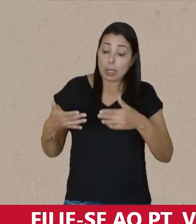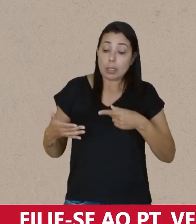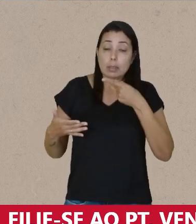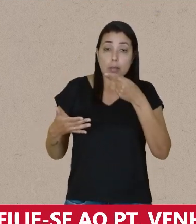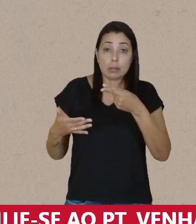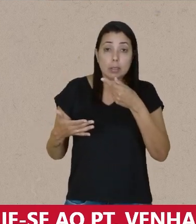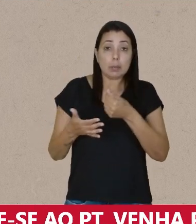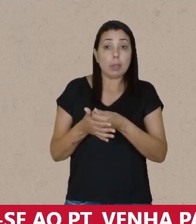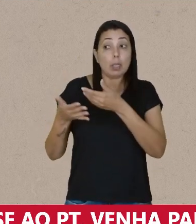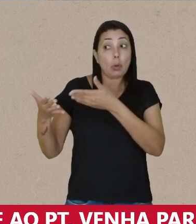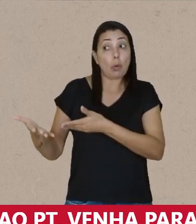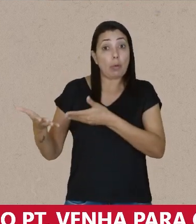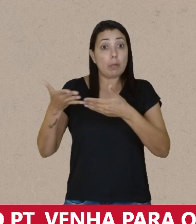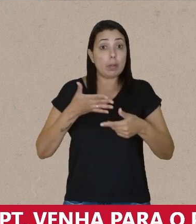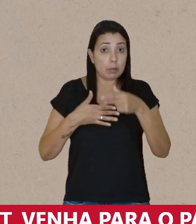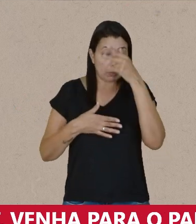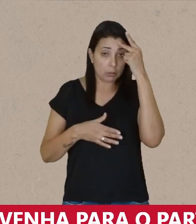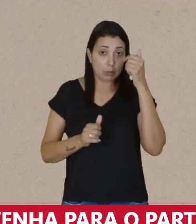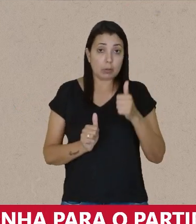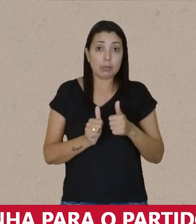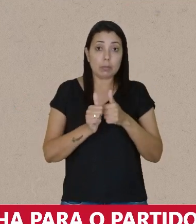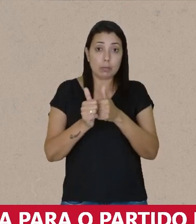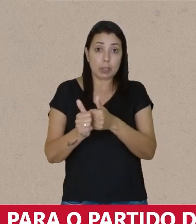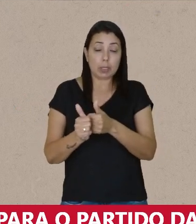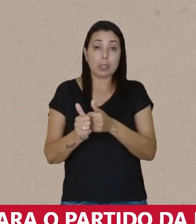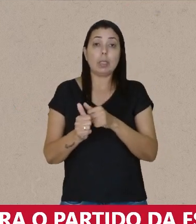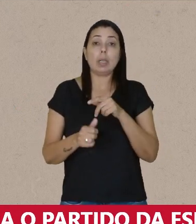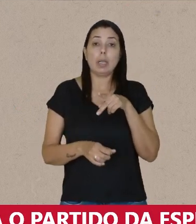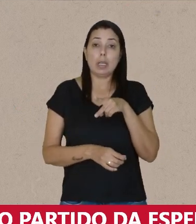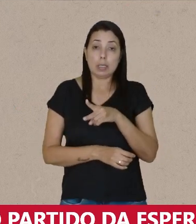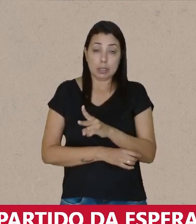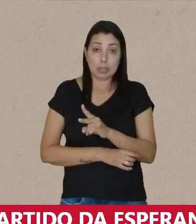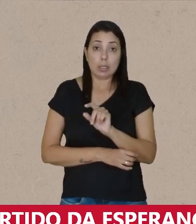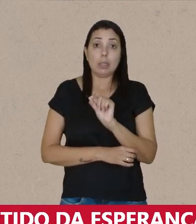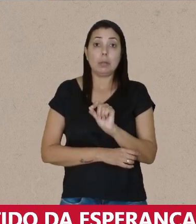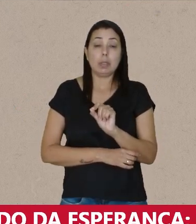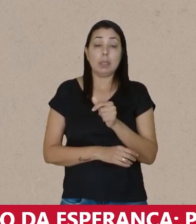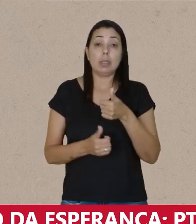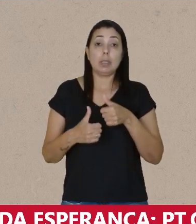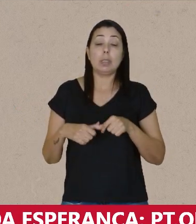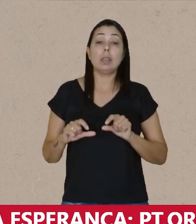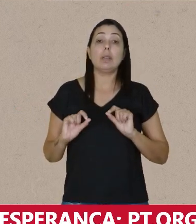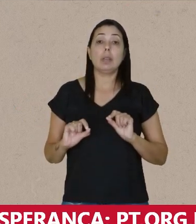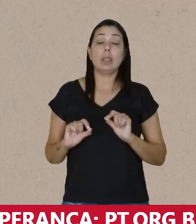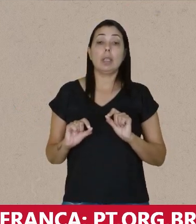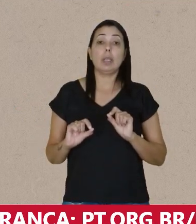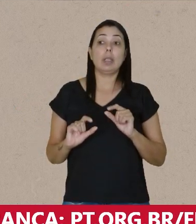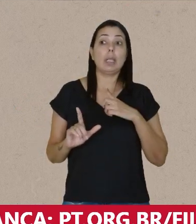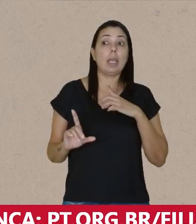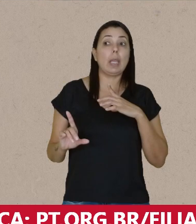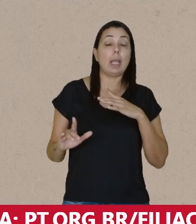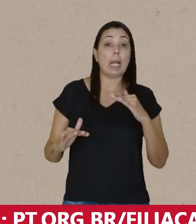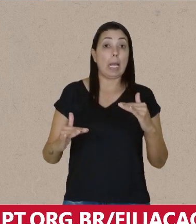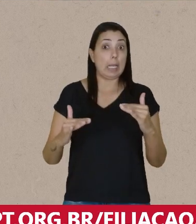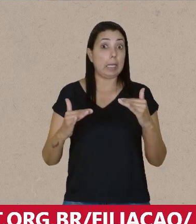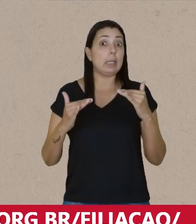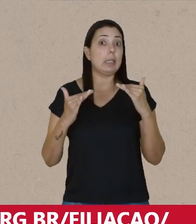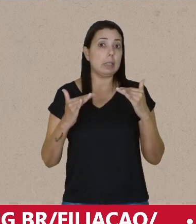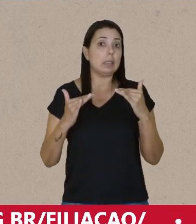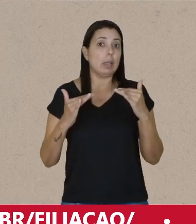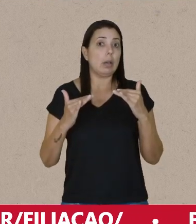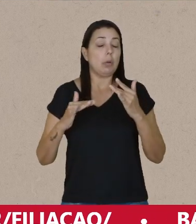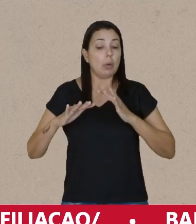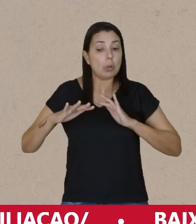e convidado as pessoas que nos acompanham a sempre estar antenados e antenadas com as